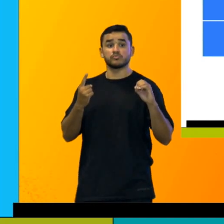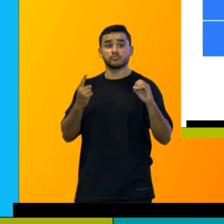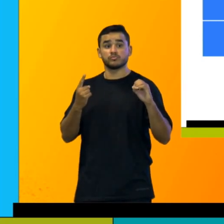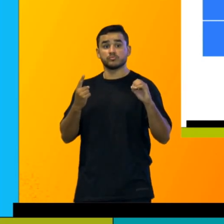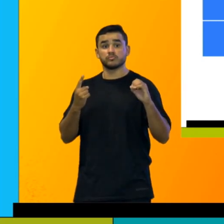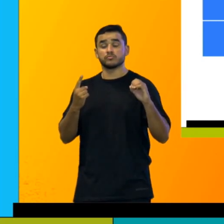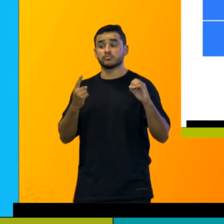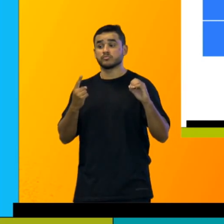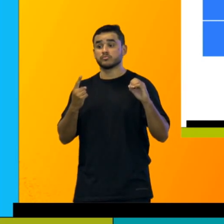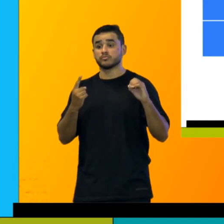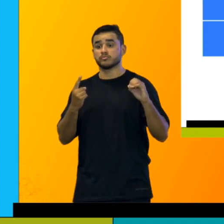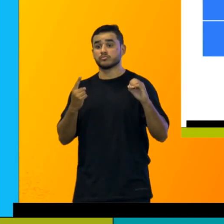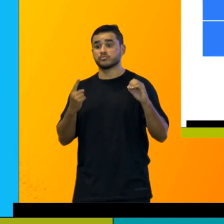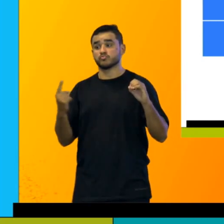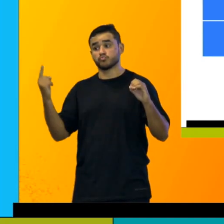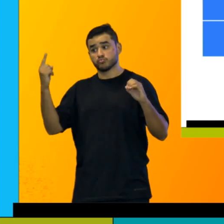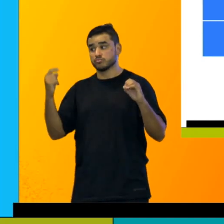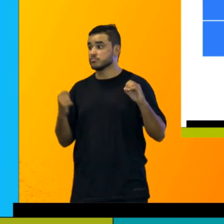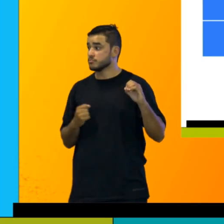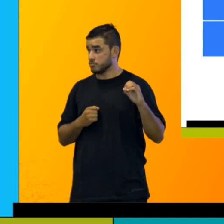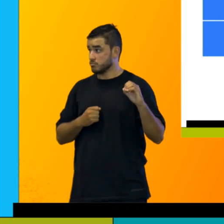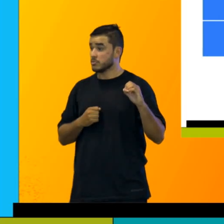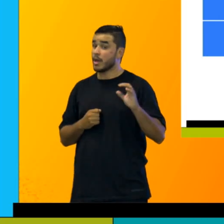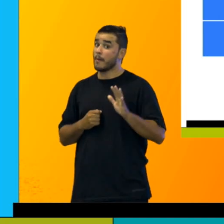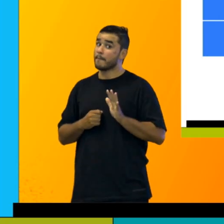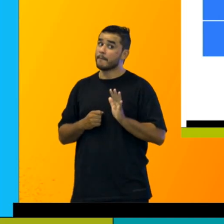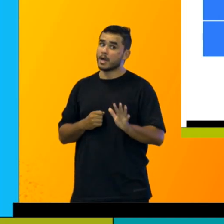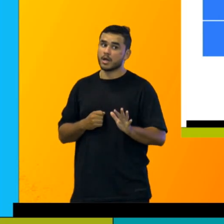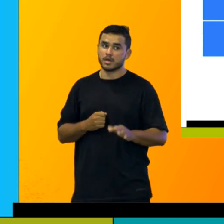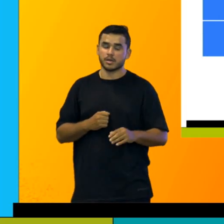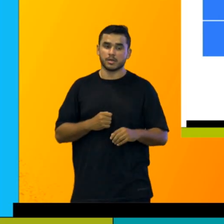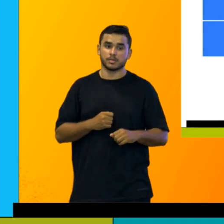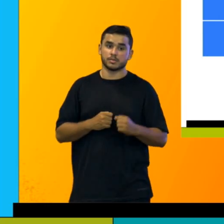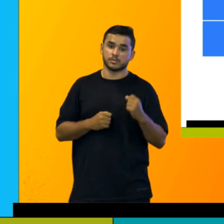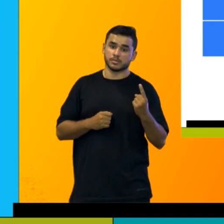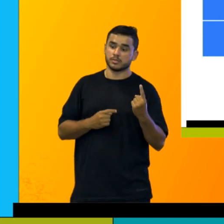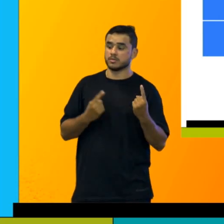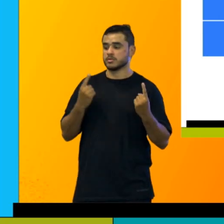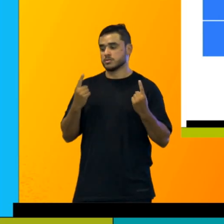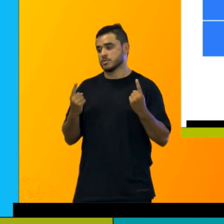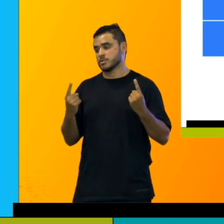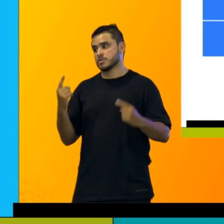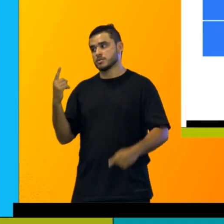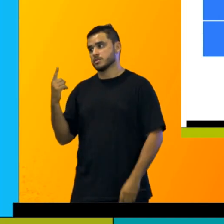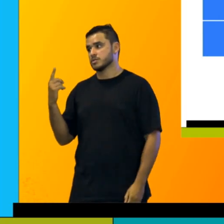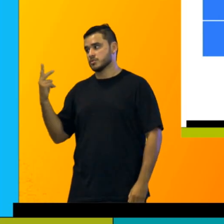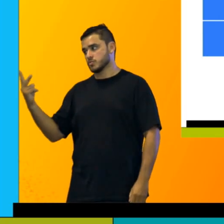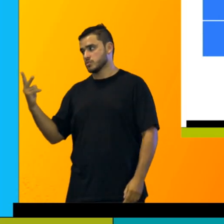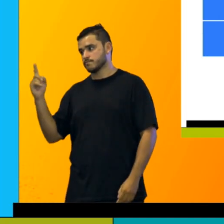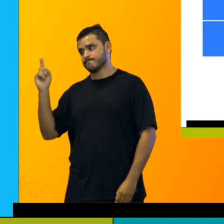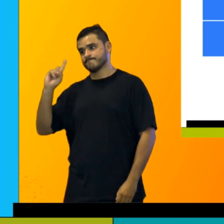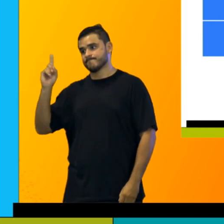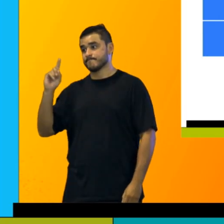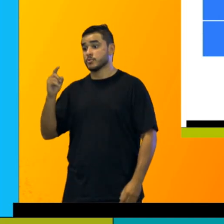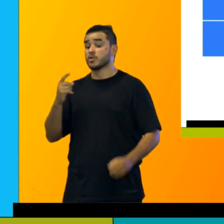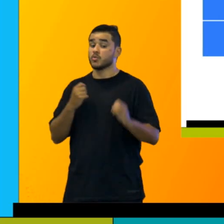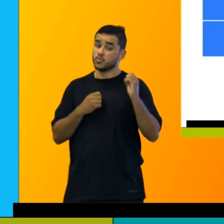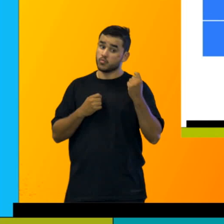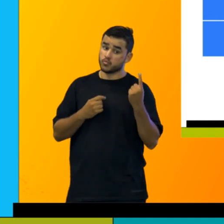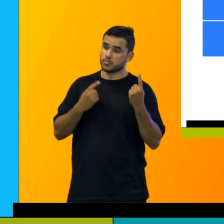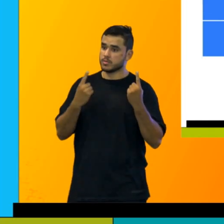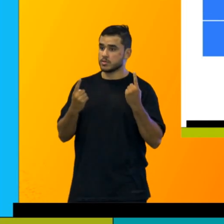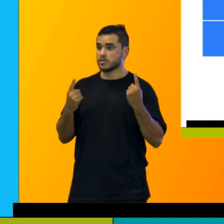ou 1 mais 0, é 1. Porém, 1 mais 1 não é 2. 1 mais 1 é